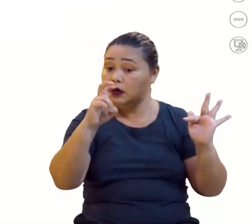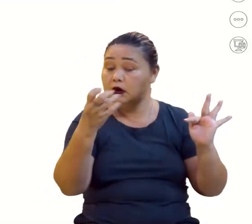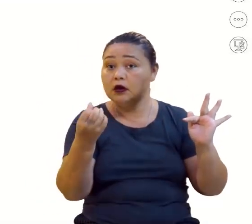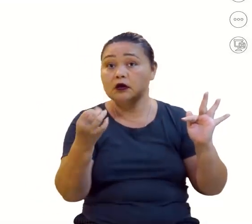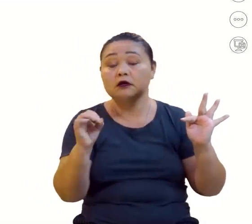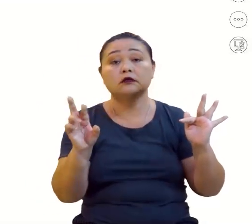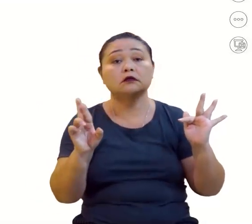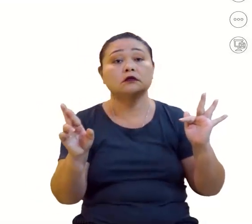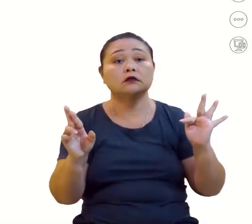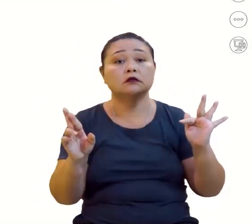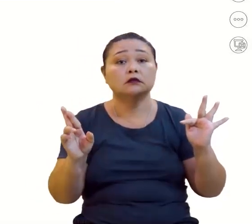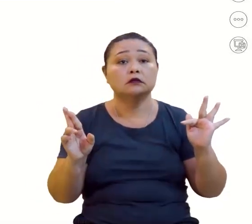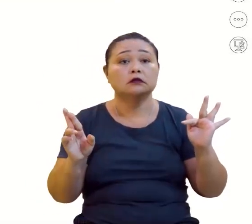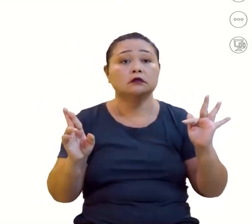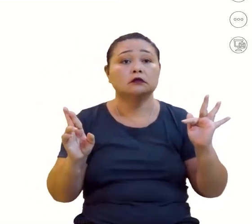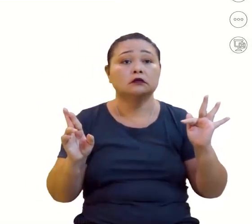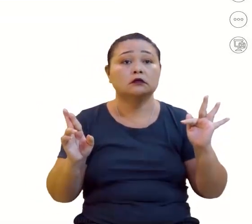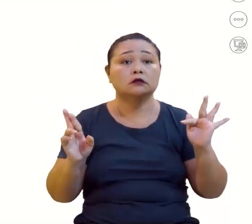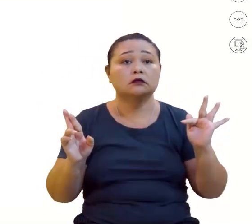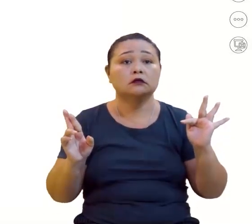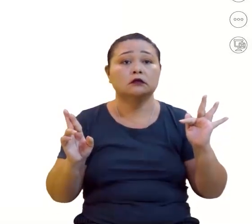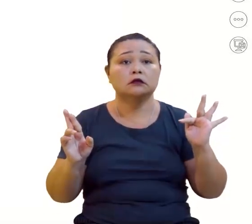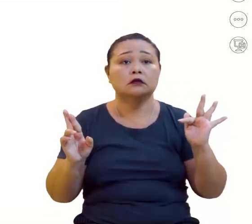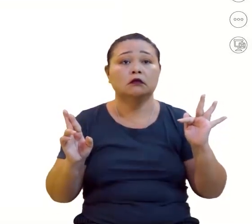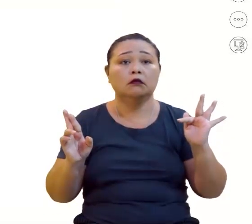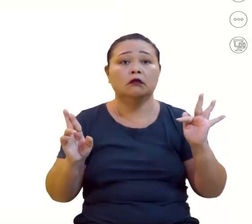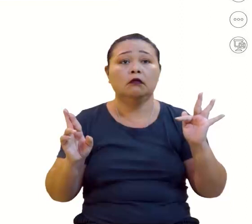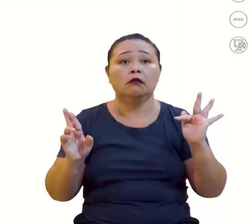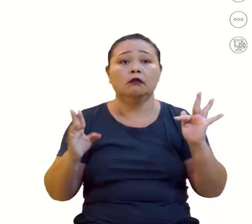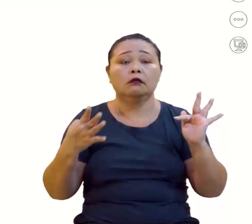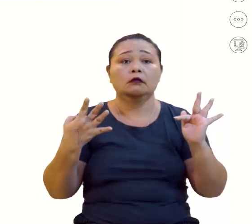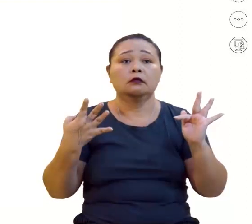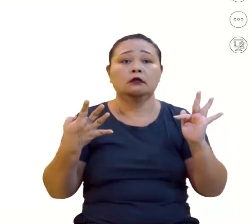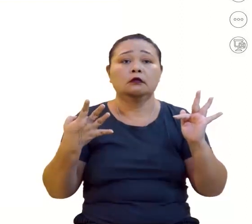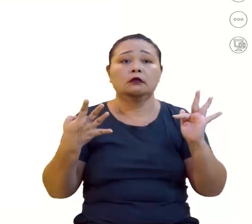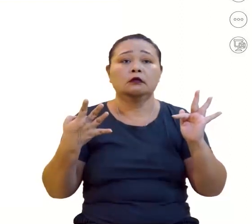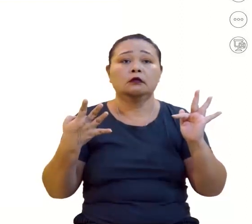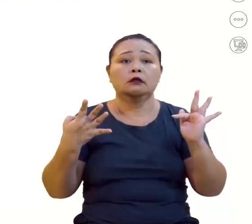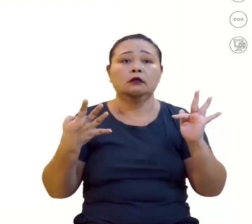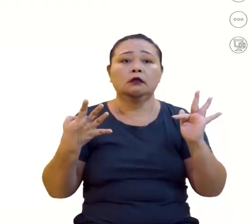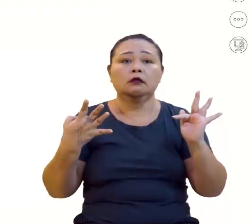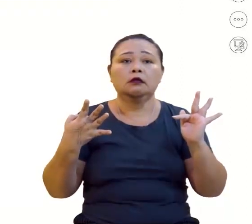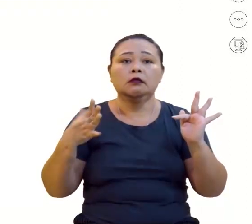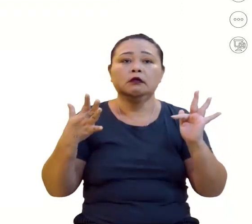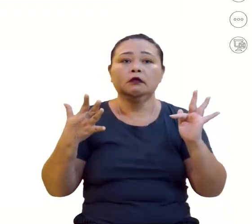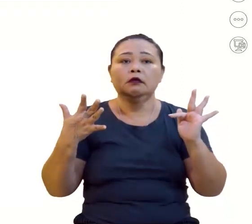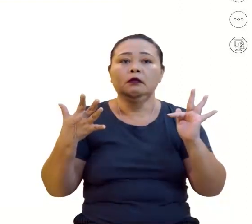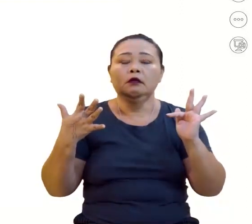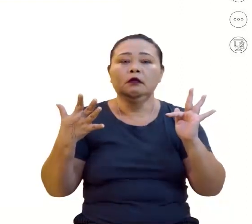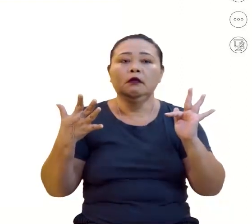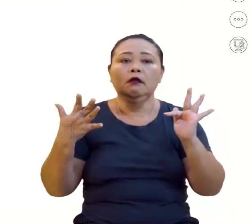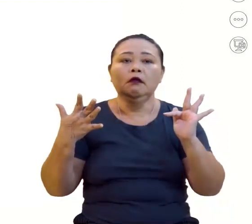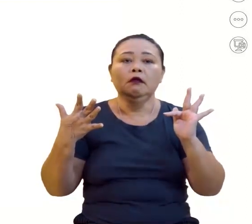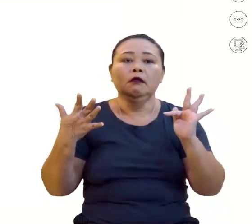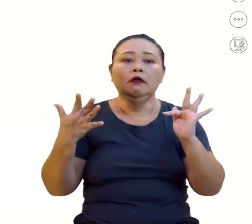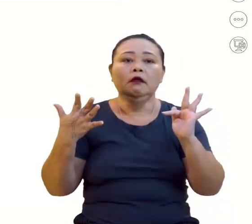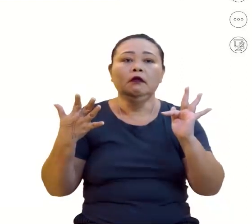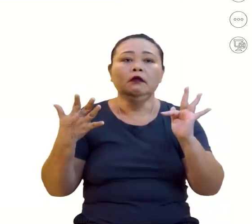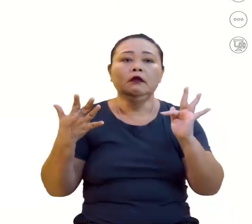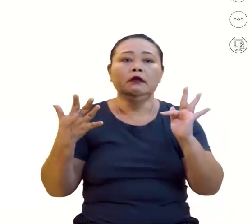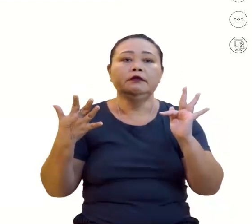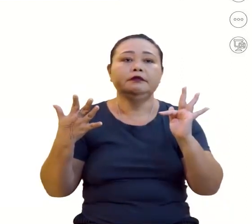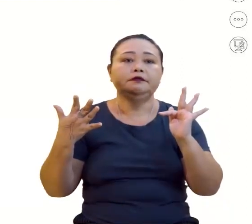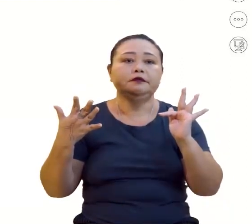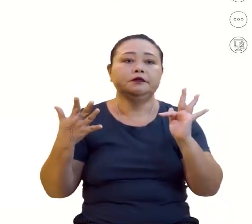4.560. Vamos olhar aqui. Vamos ver lá, 4.500. 4.560 tem que passar daqui, né? Aham. Com R$1.